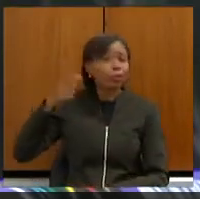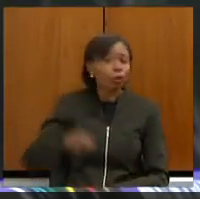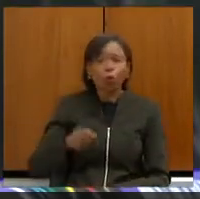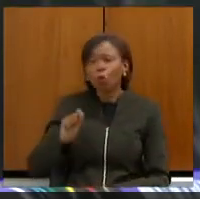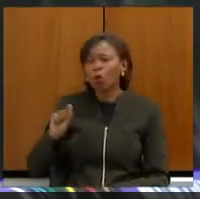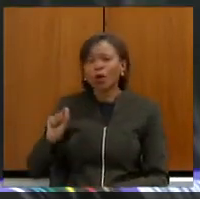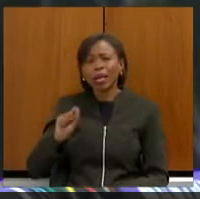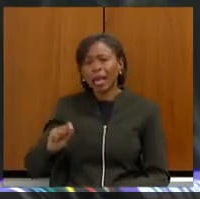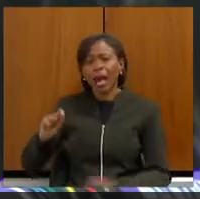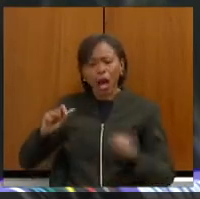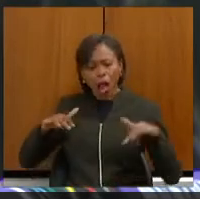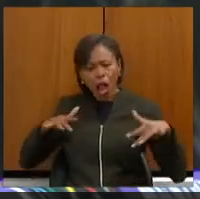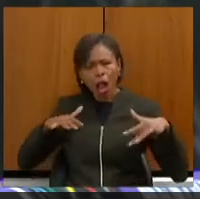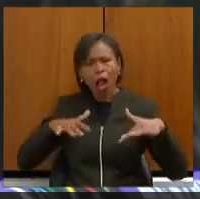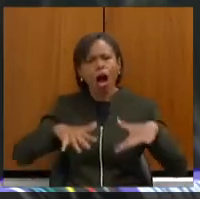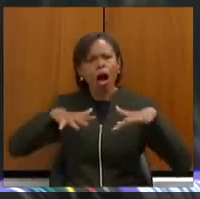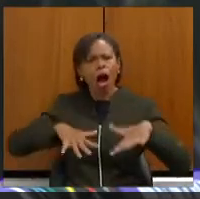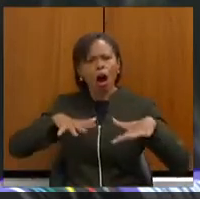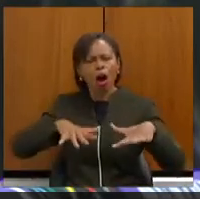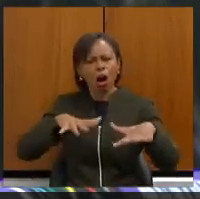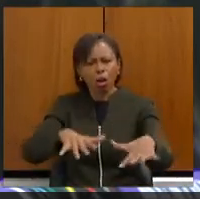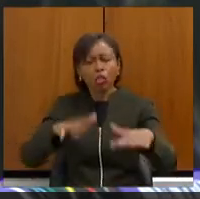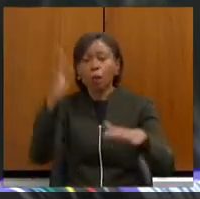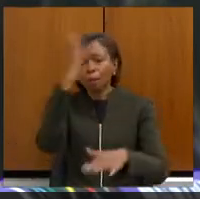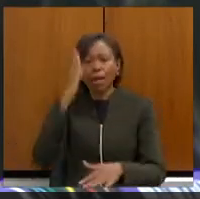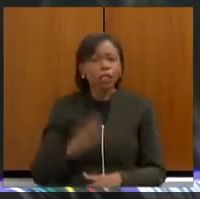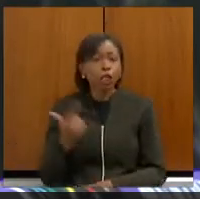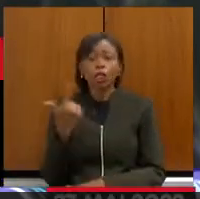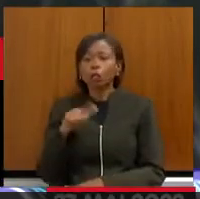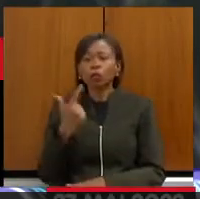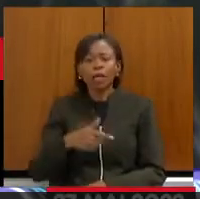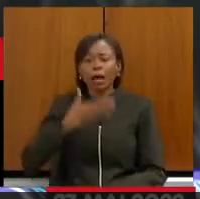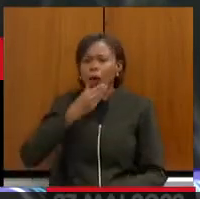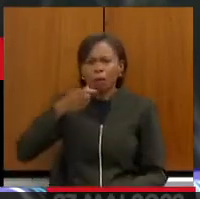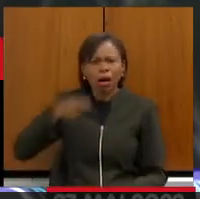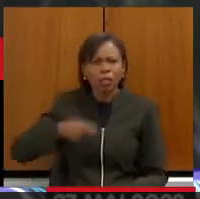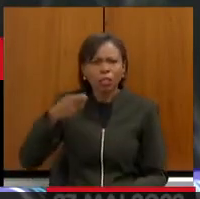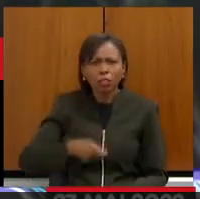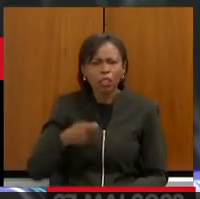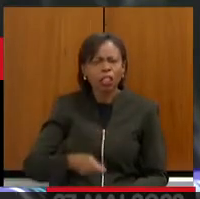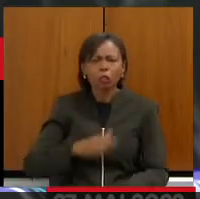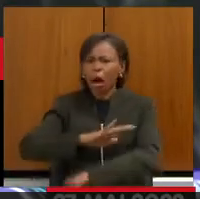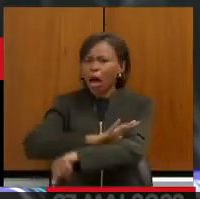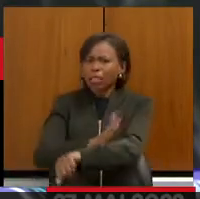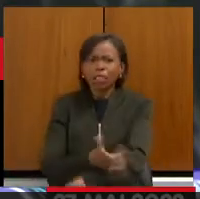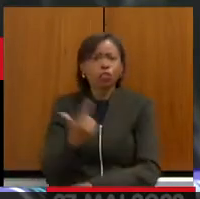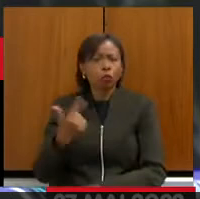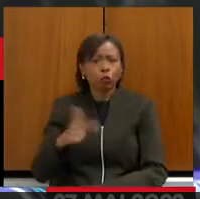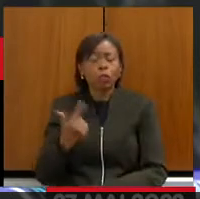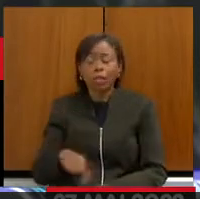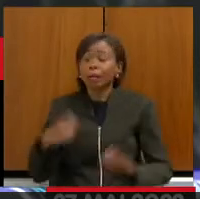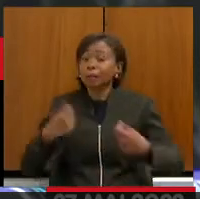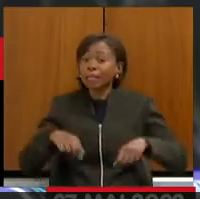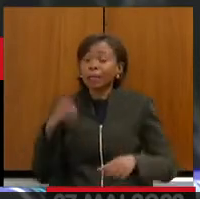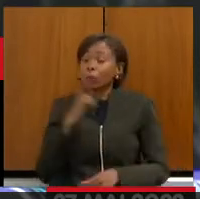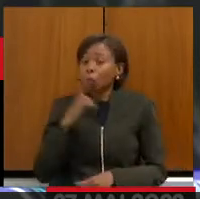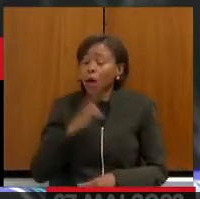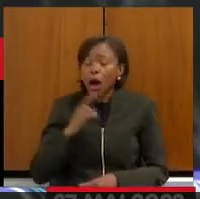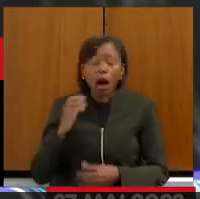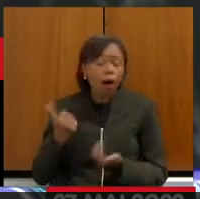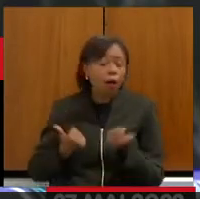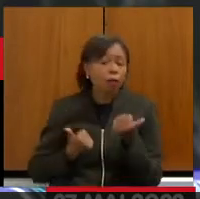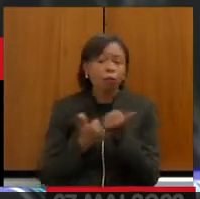ir as suas por um Brasil sem machismo sem racismo e sem fome o momento exige unidade de urgência EA